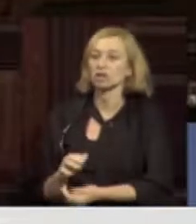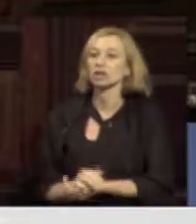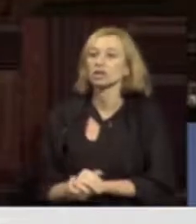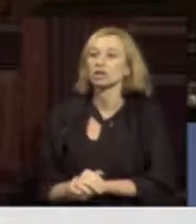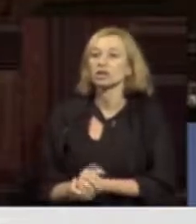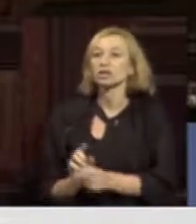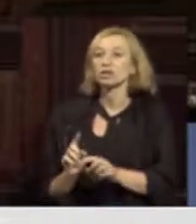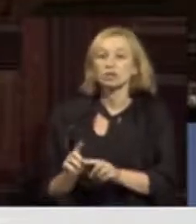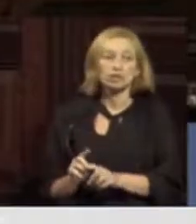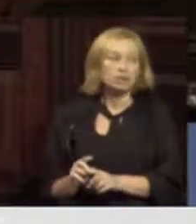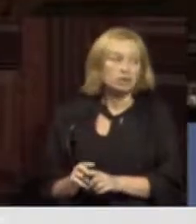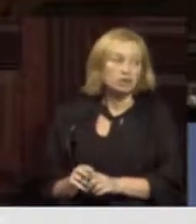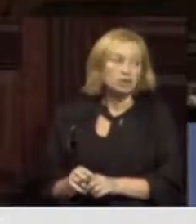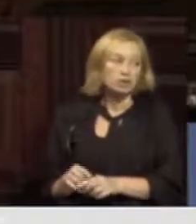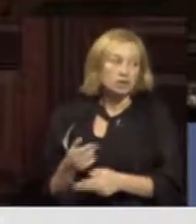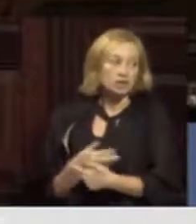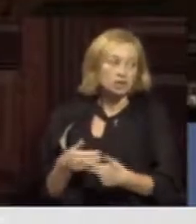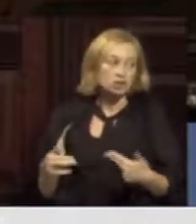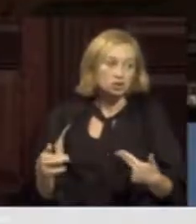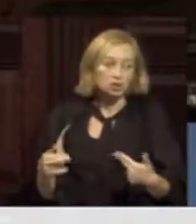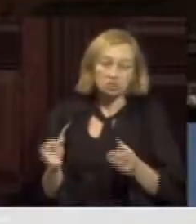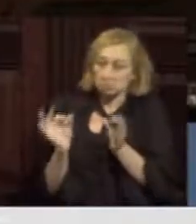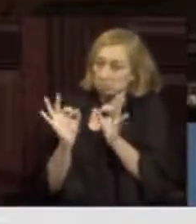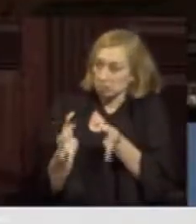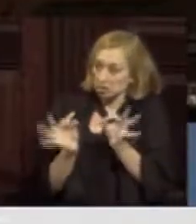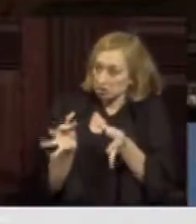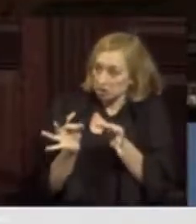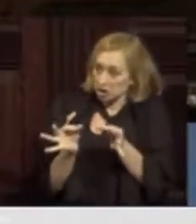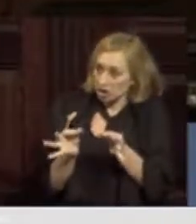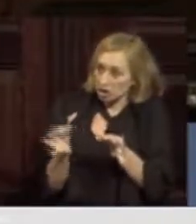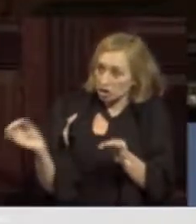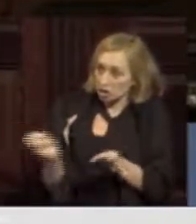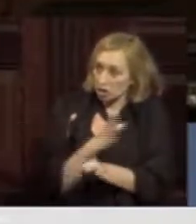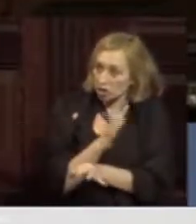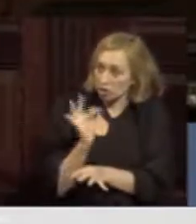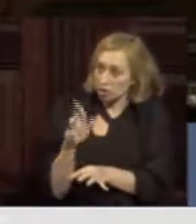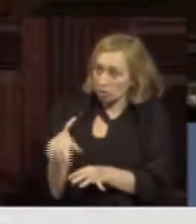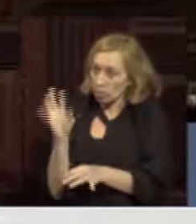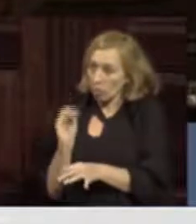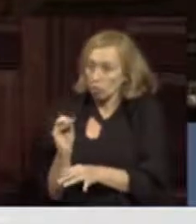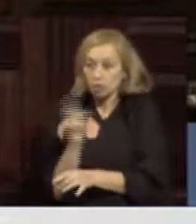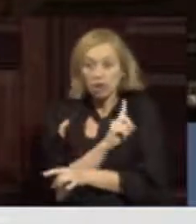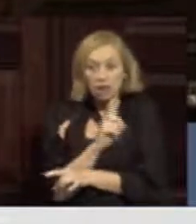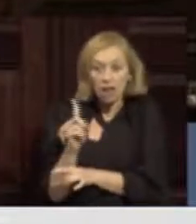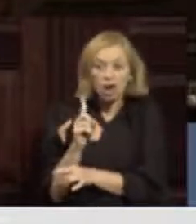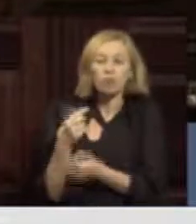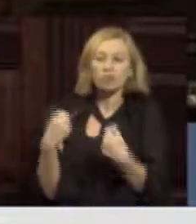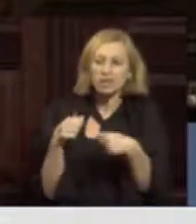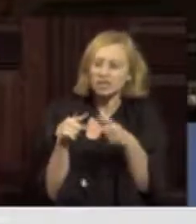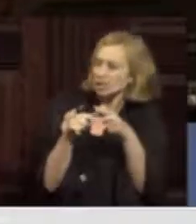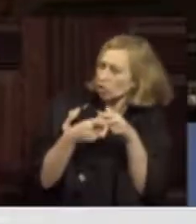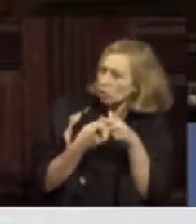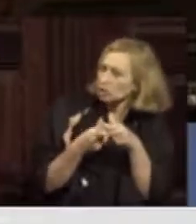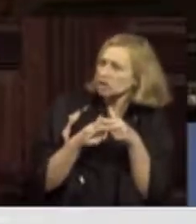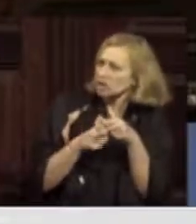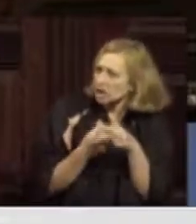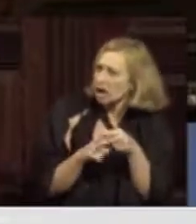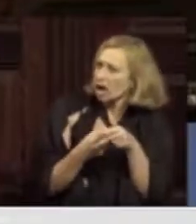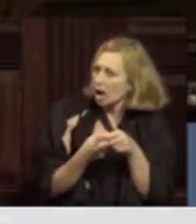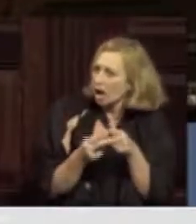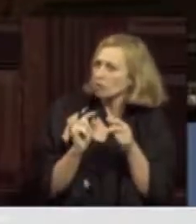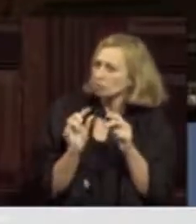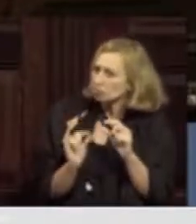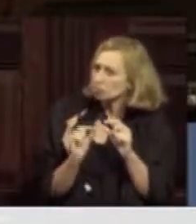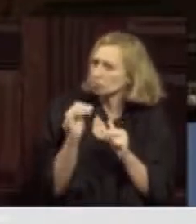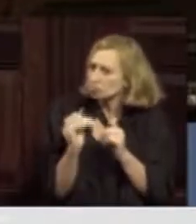também que se diga: as coisas estão perfeitas em Nova Friburgo? Não. Infelizmente, eu preciso dizer que as